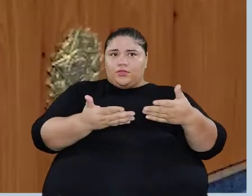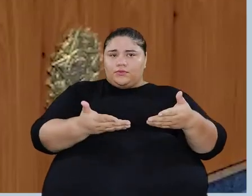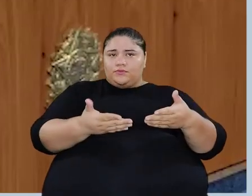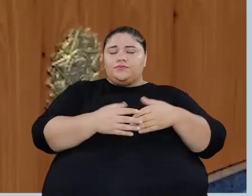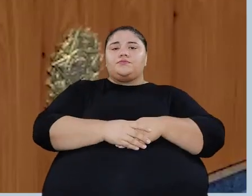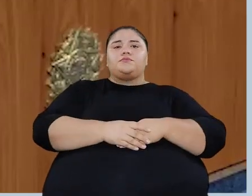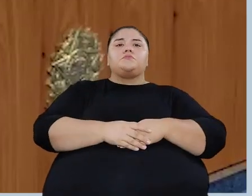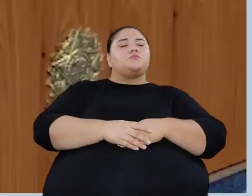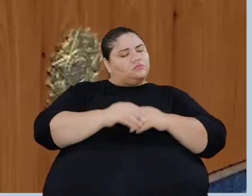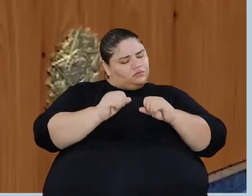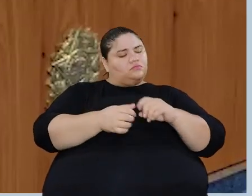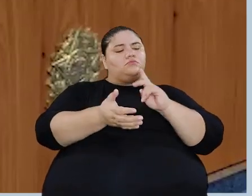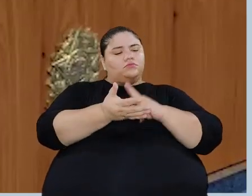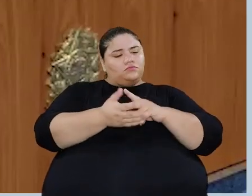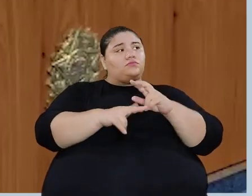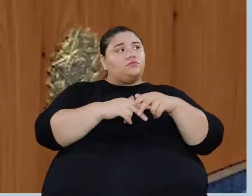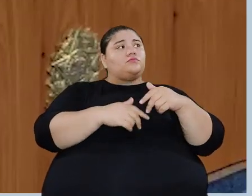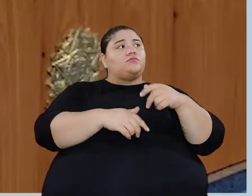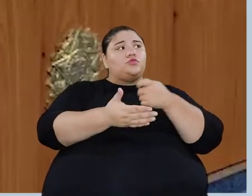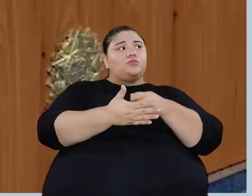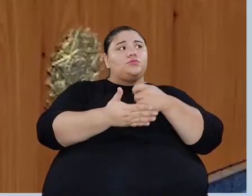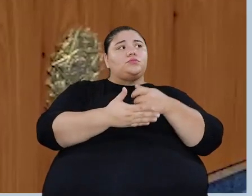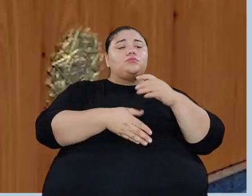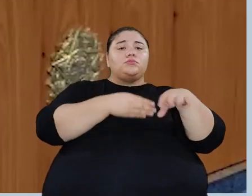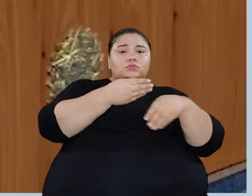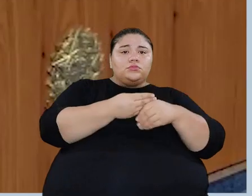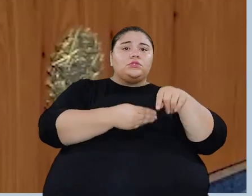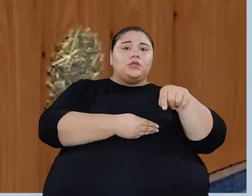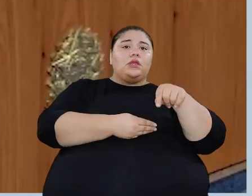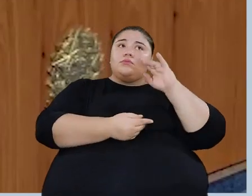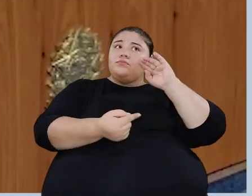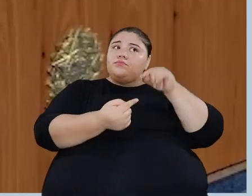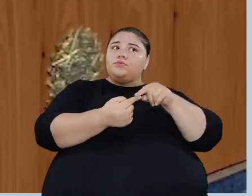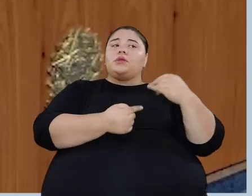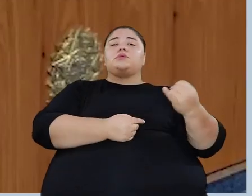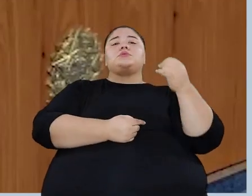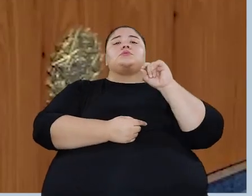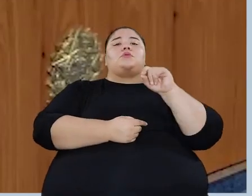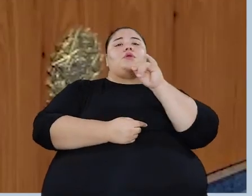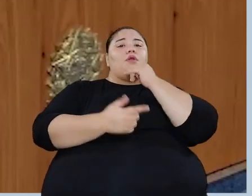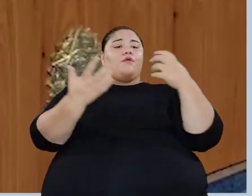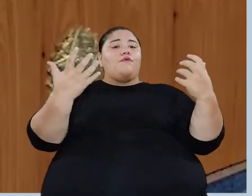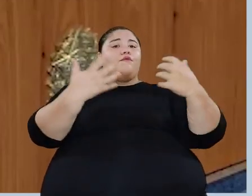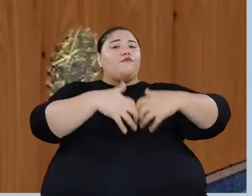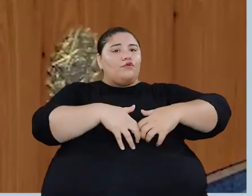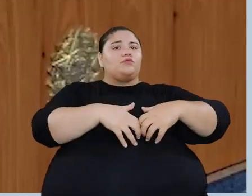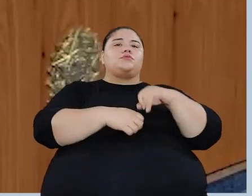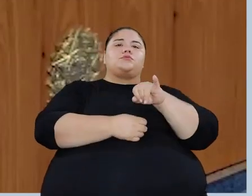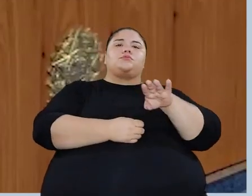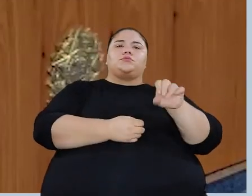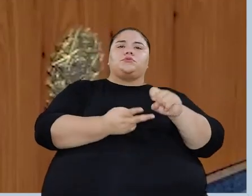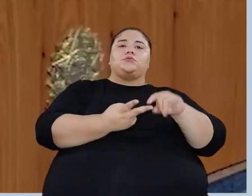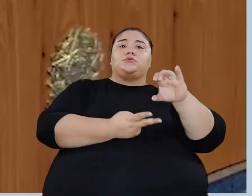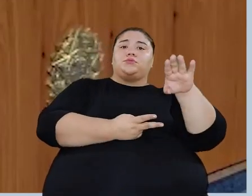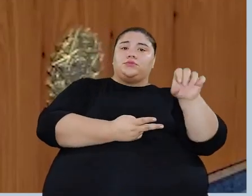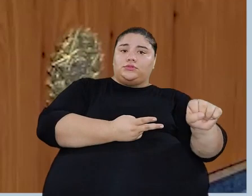Pode, porque essa obrigação acessória ela será essencial para o funcionamento do IBS da